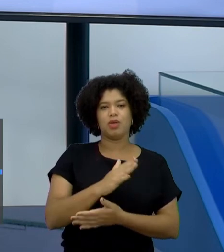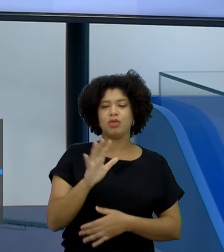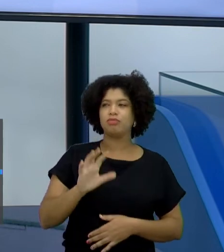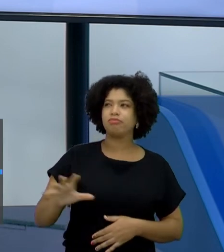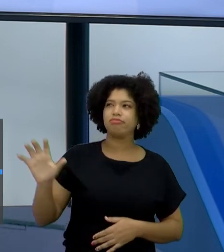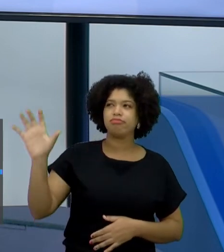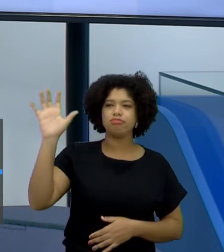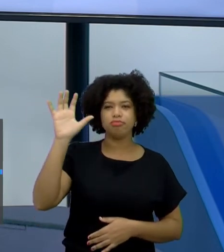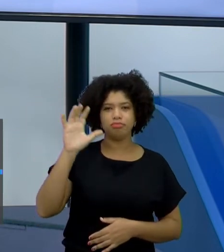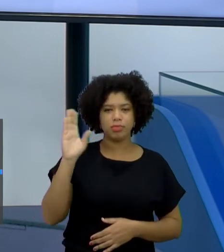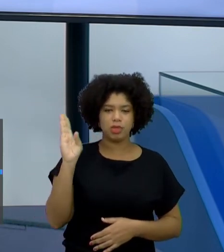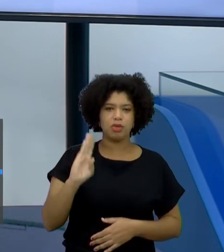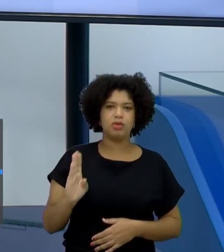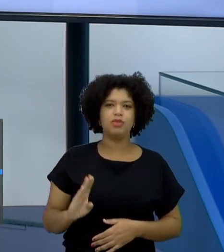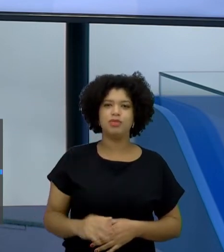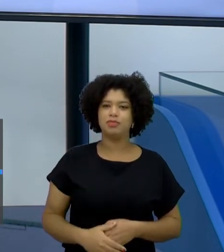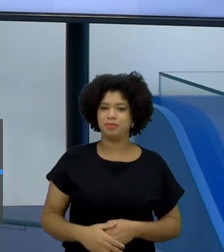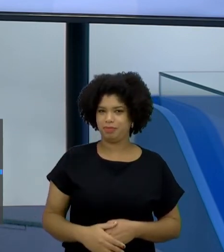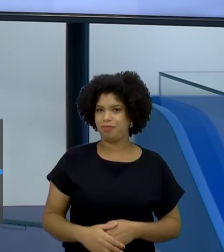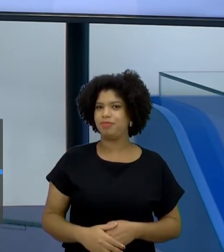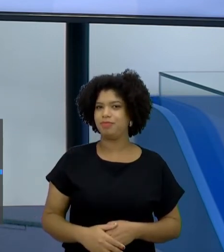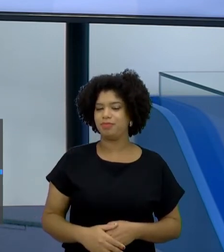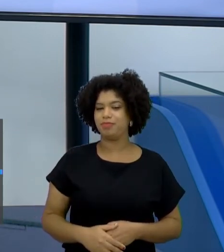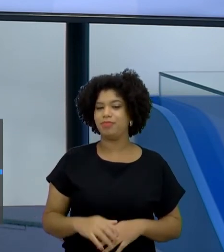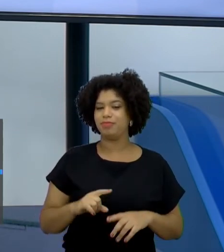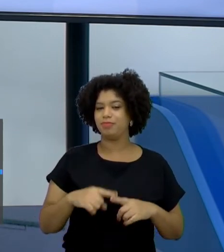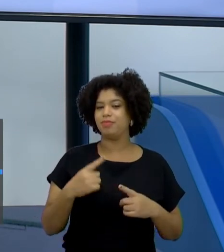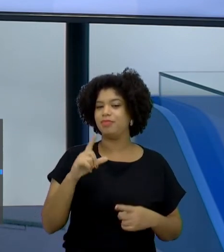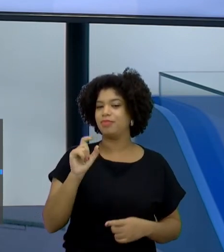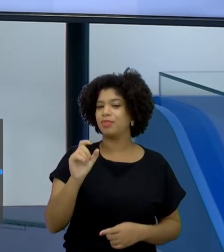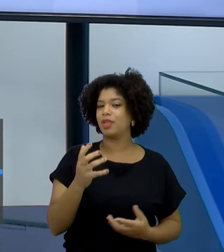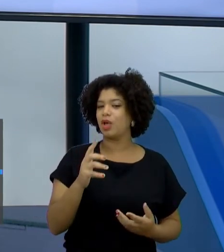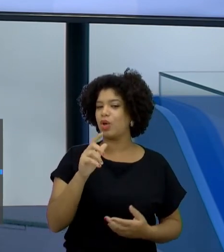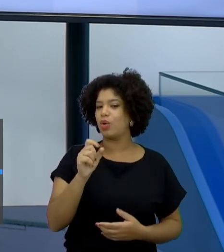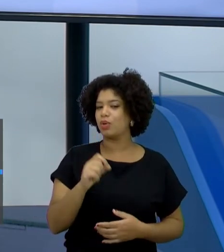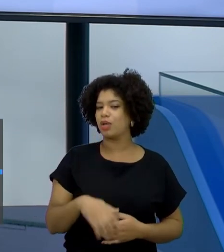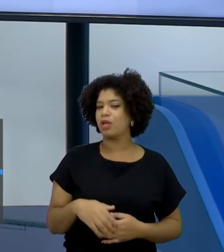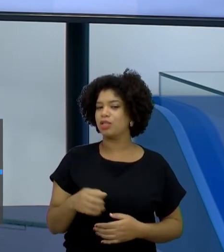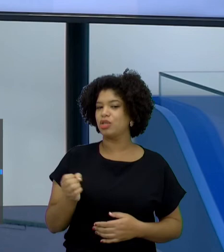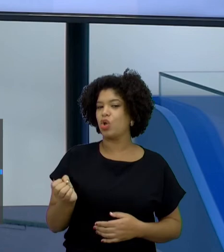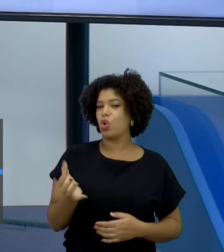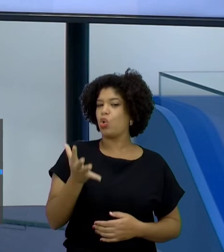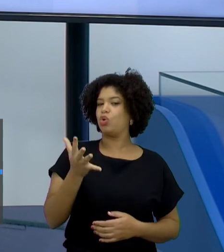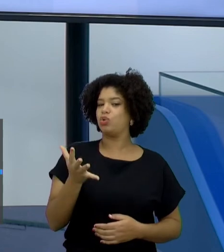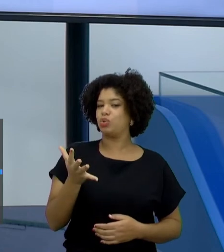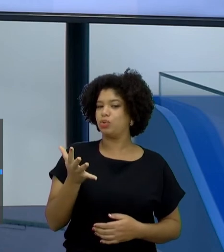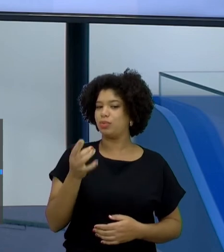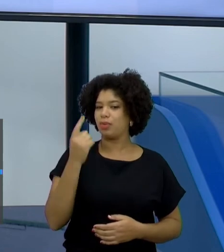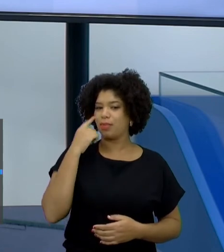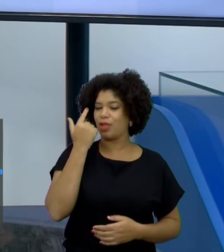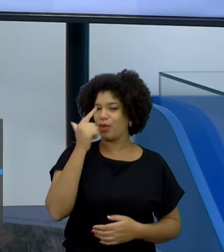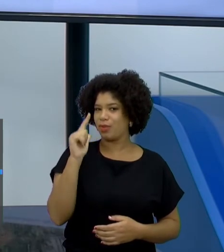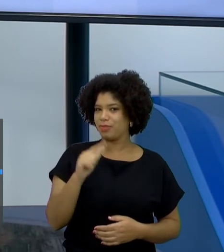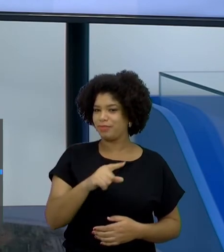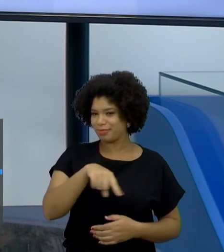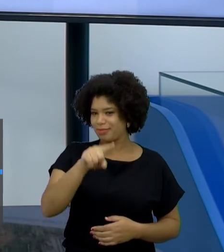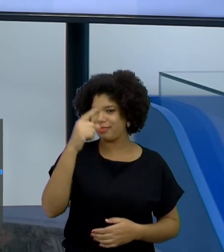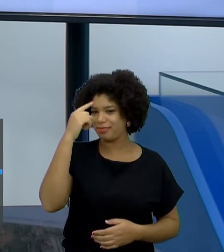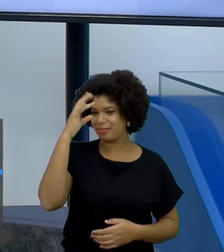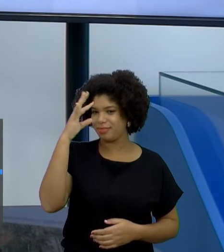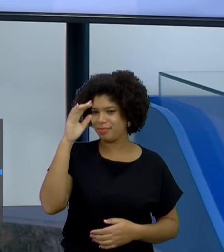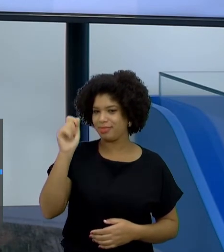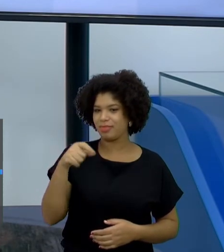do país. Não é esse que a gente quer, o que a gente quer é iluminar, porque esse já tem, então a gente precisa pensar em outro. Você vai pensar,